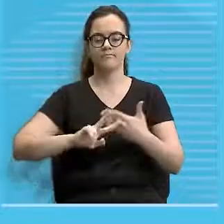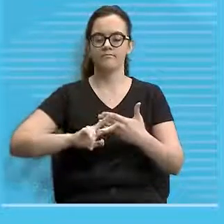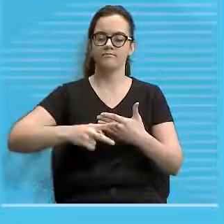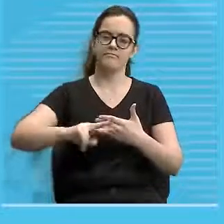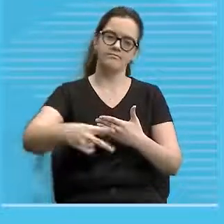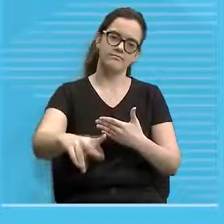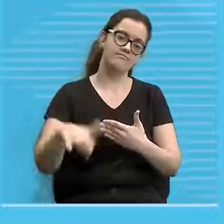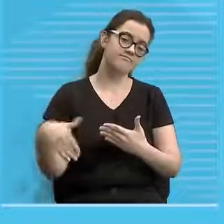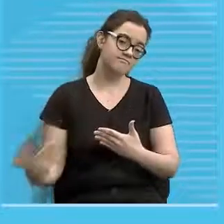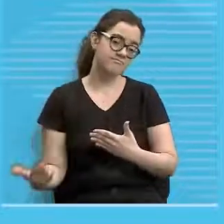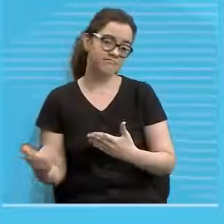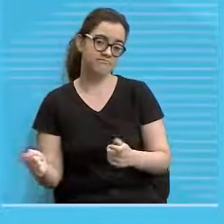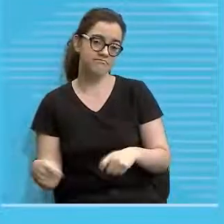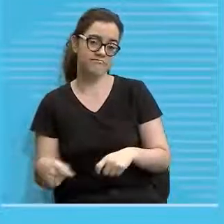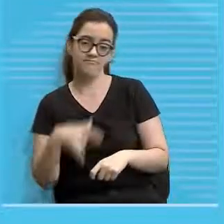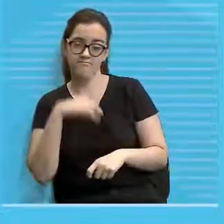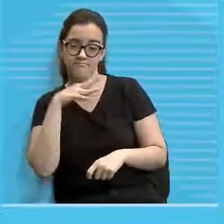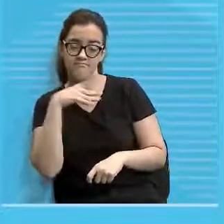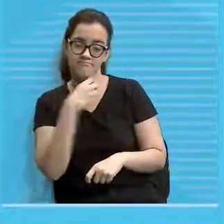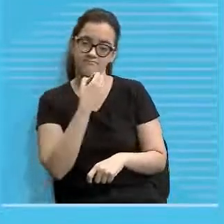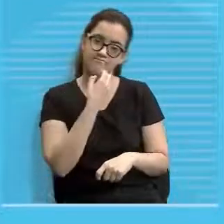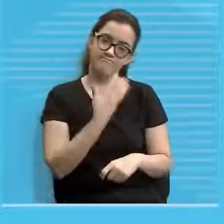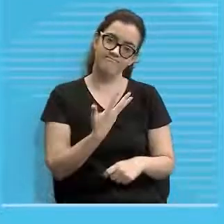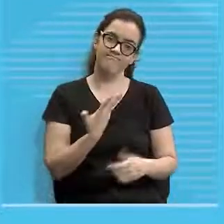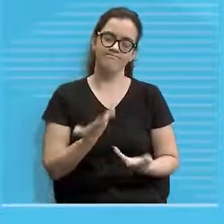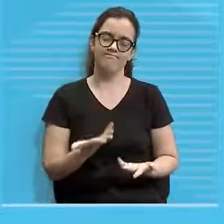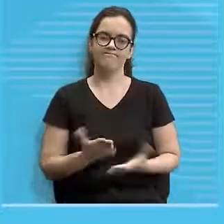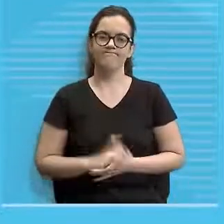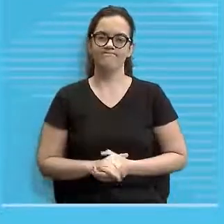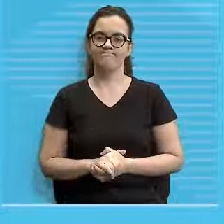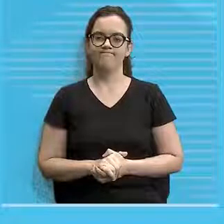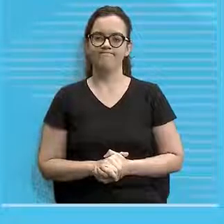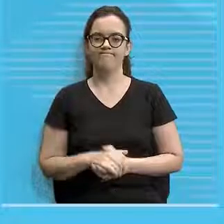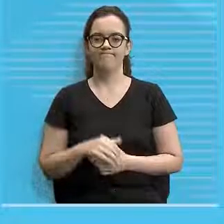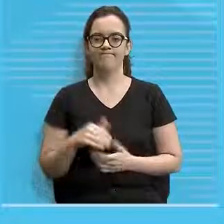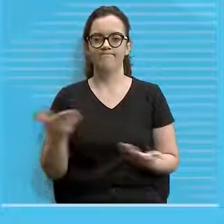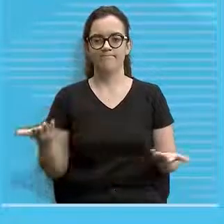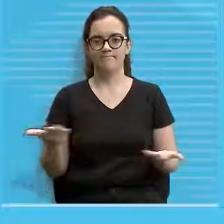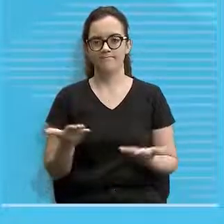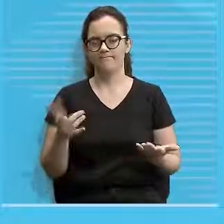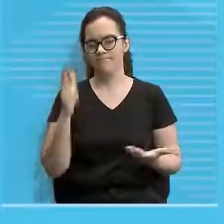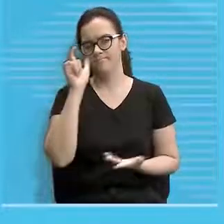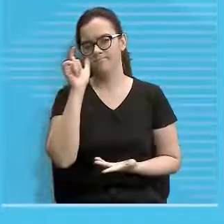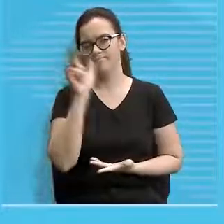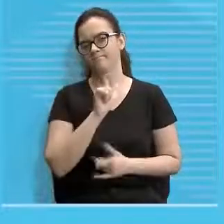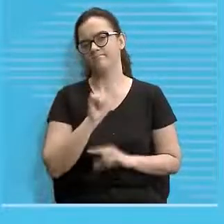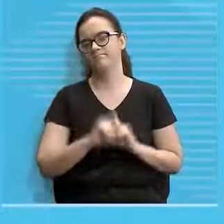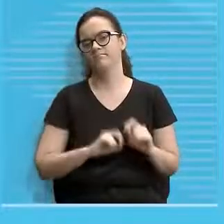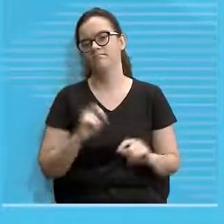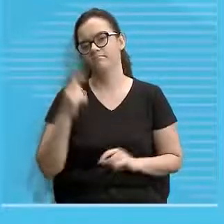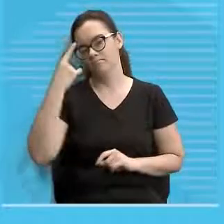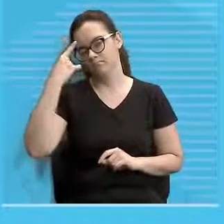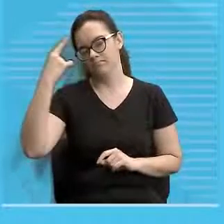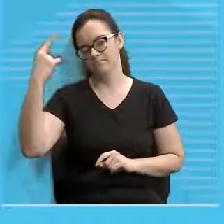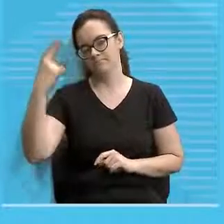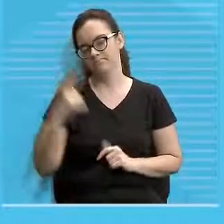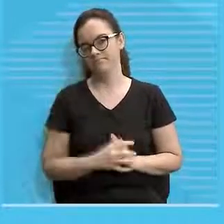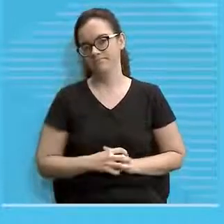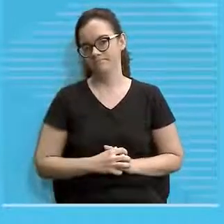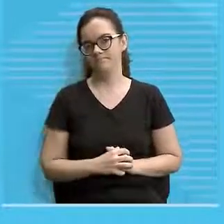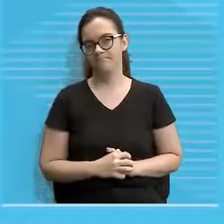ser positivas ou negativas. E aqui é interessante a gente poder refletir que a